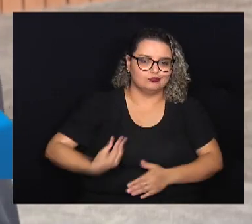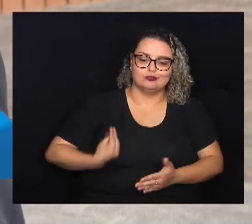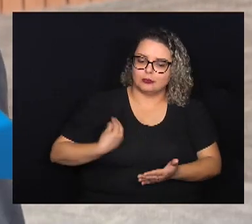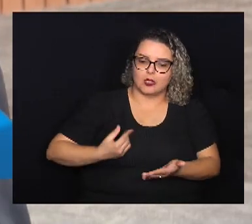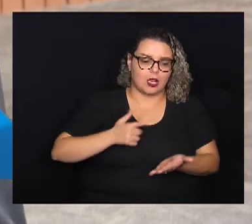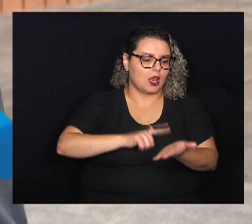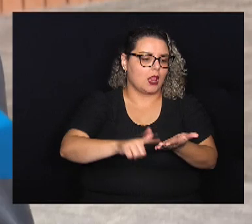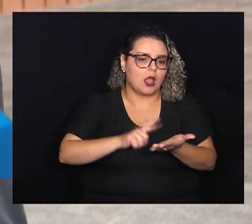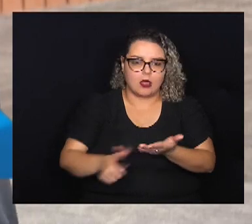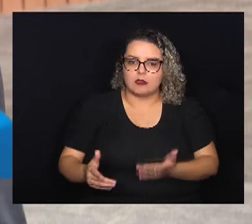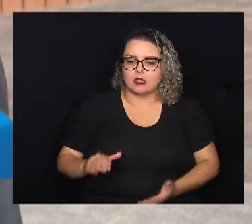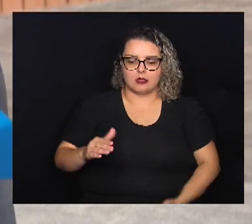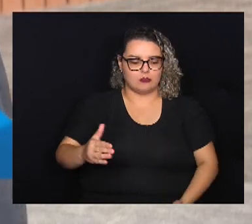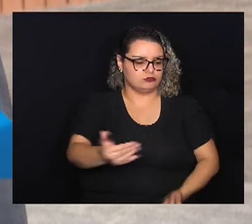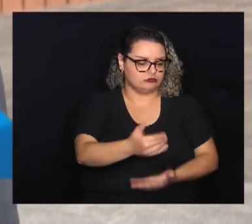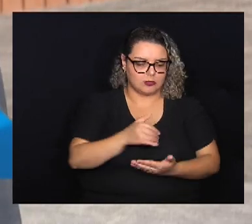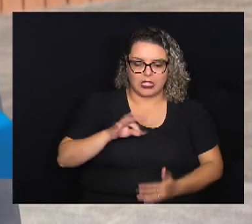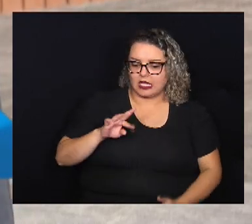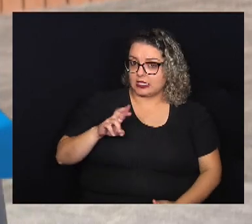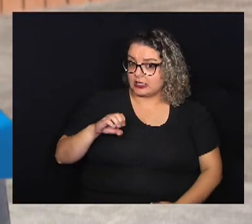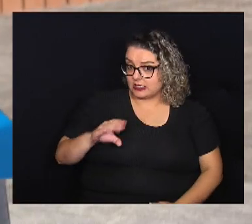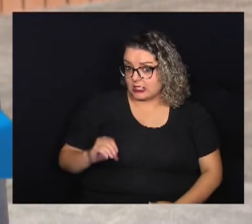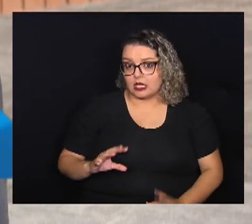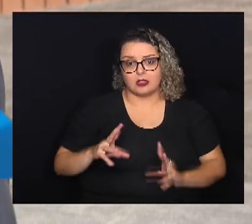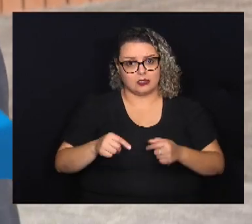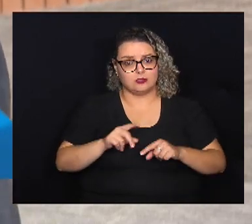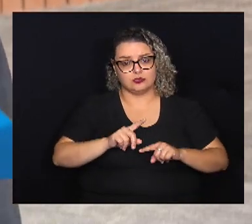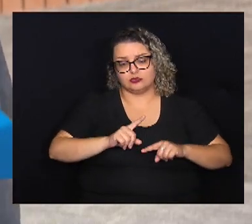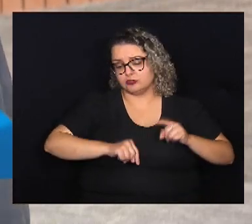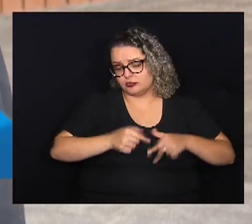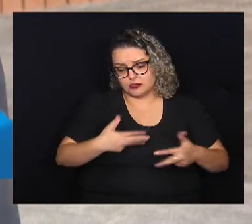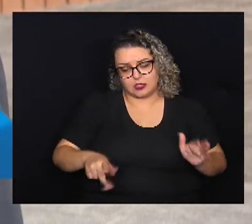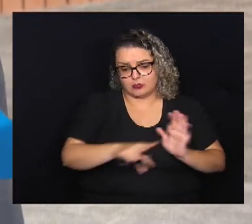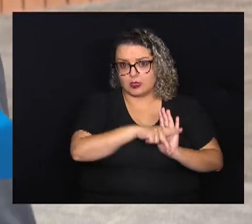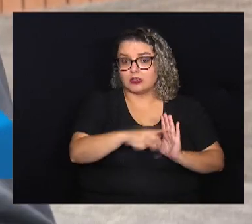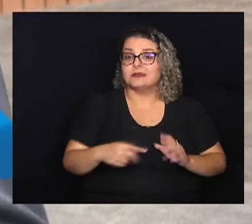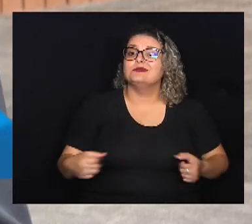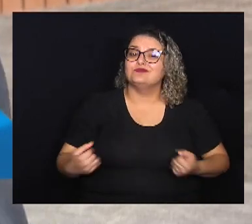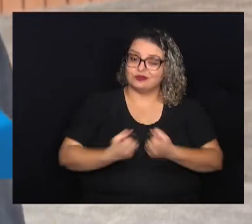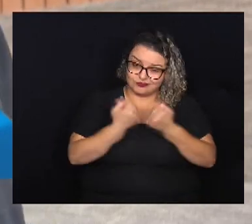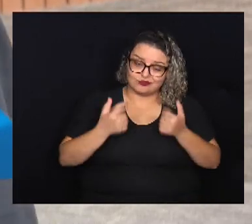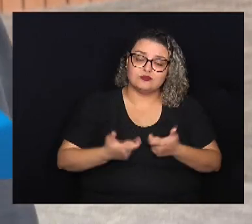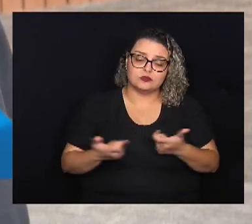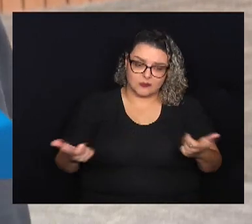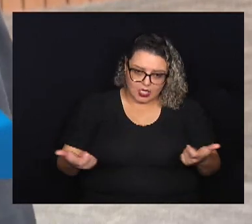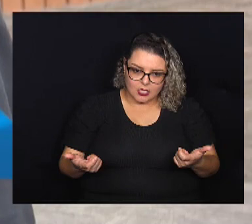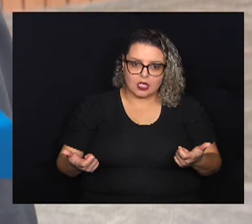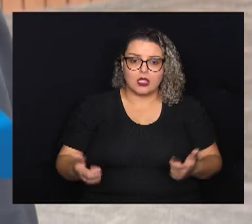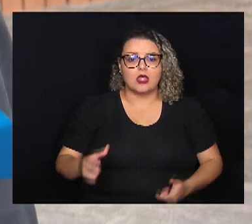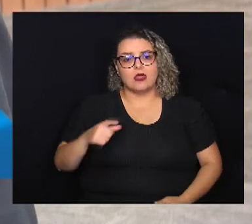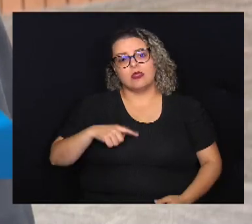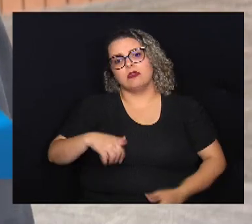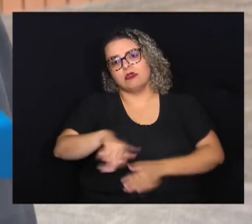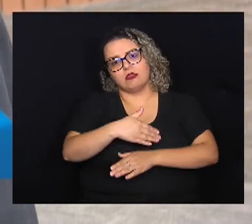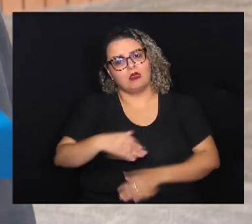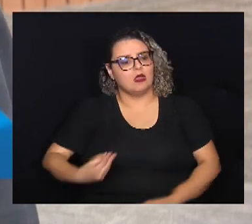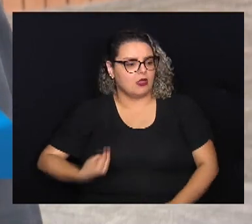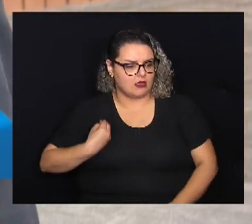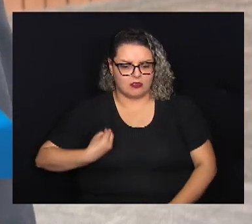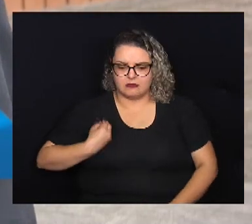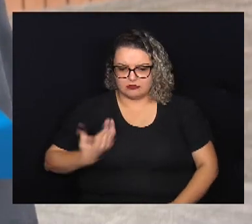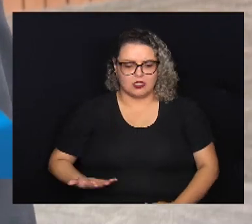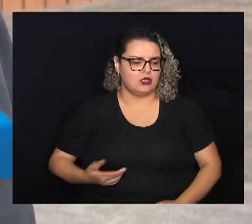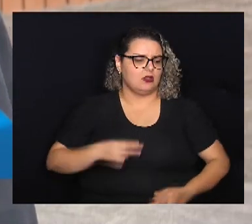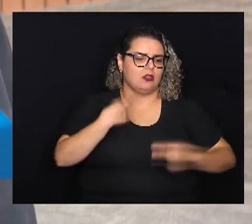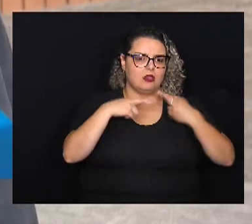catatreco todos os pertences que eles tem lá então os conflitos são muito grandes tem os moradores que reclamam seja do barulho que o próprio